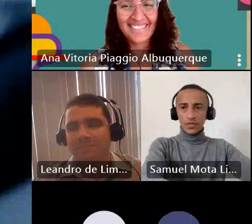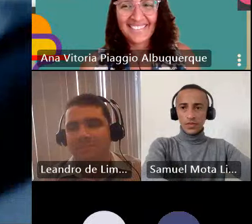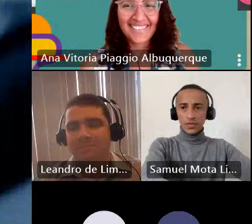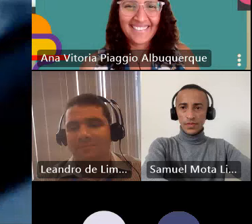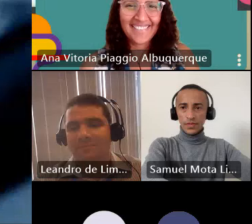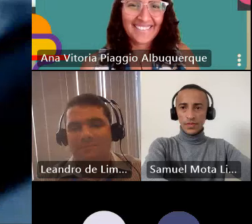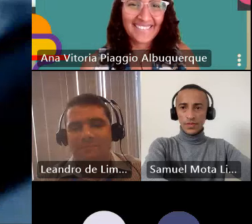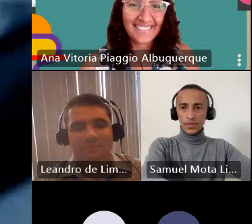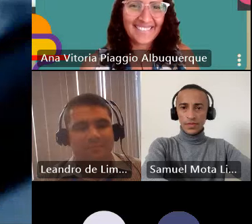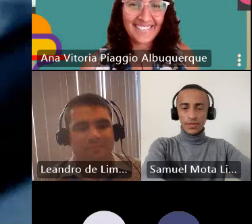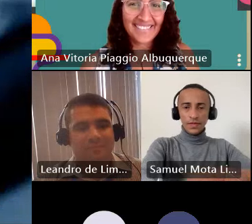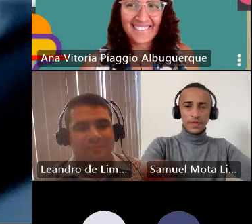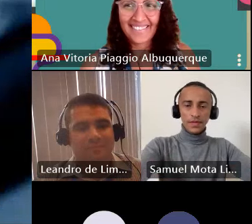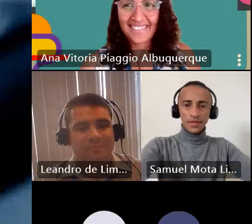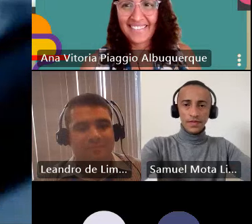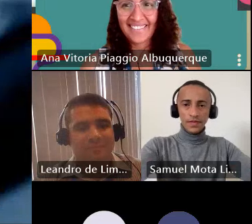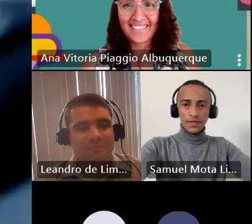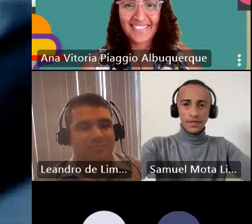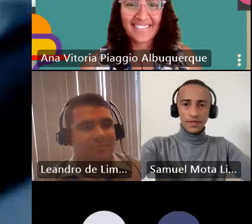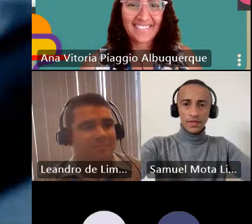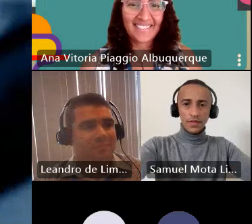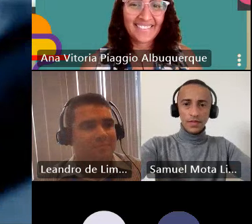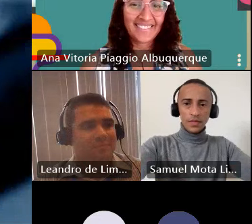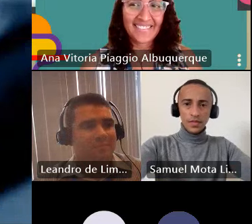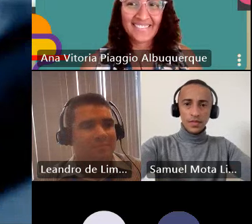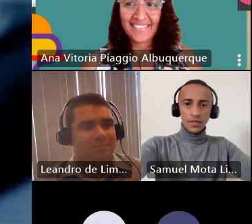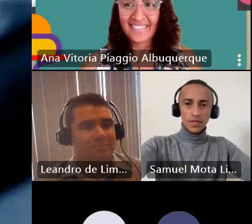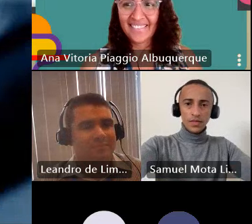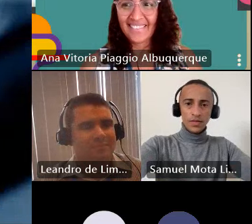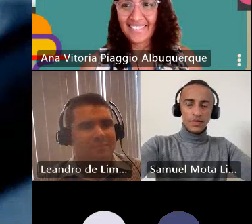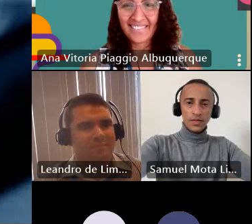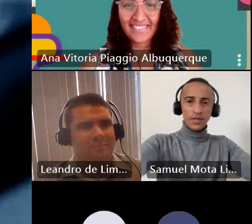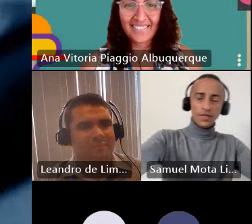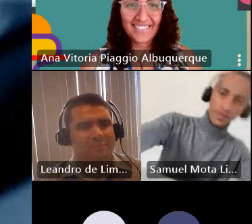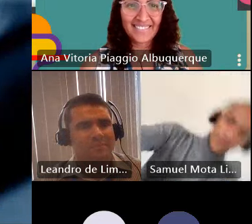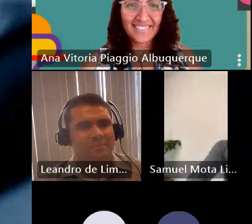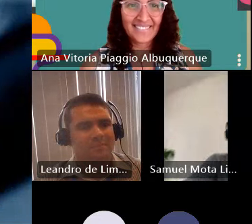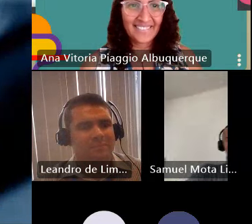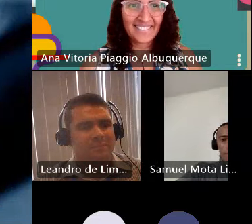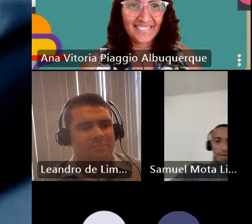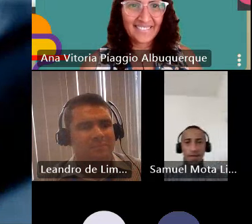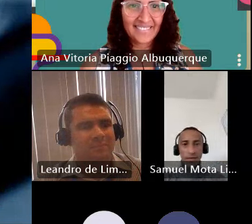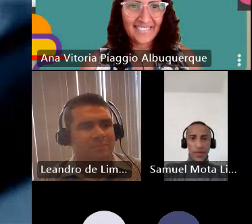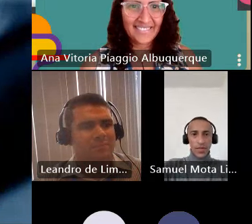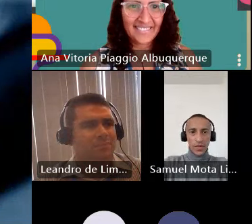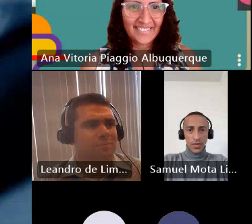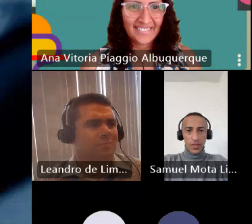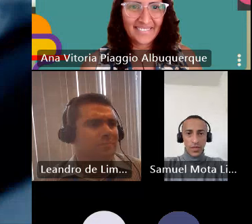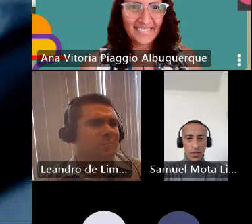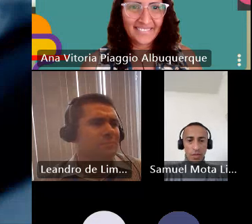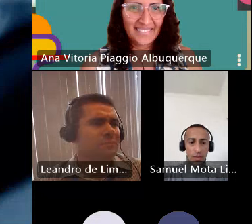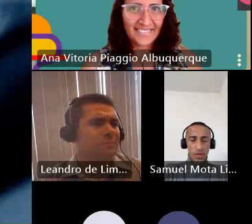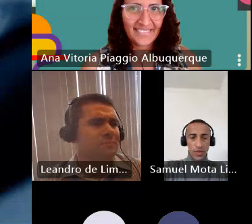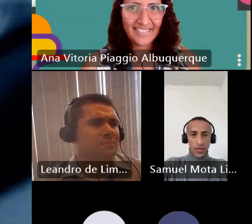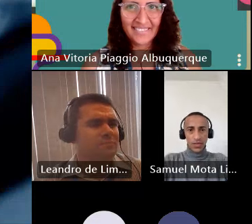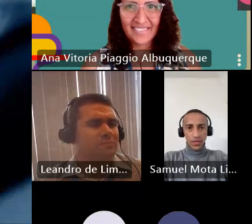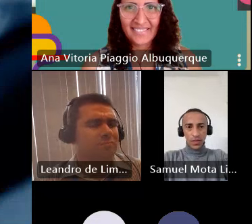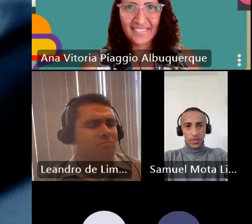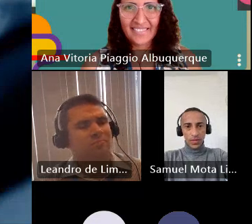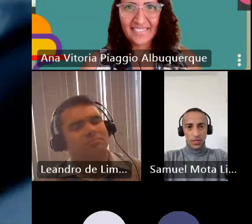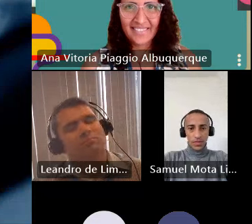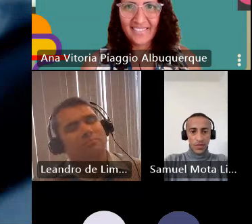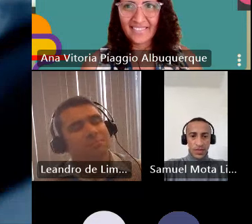aí bom e E aí um último um último ponto que eu queria destacar sobre a transparência que aí ela tá